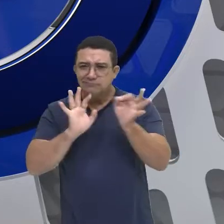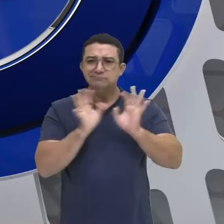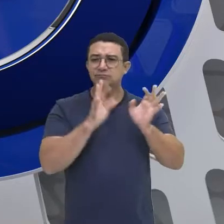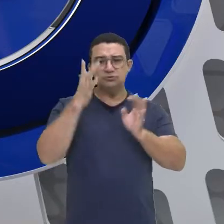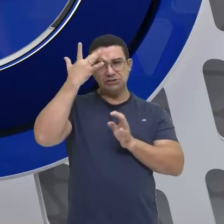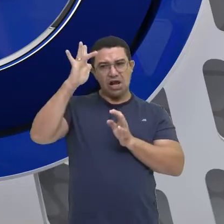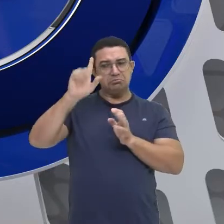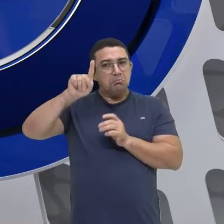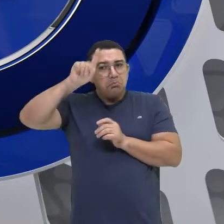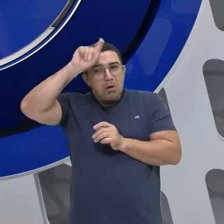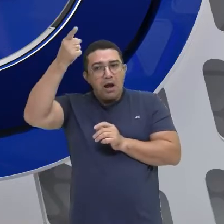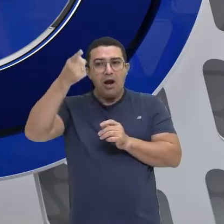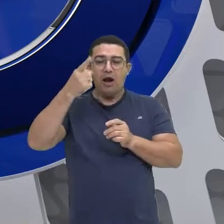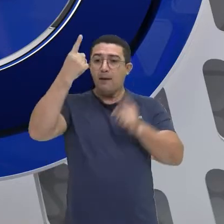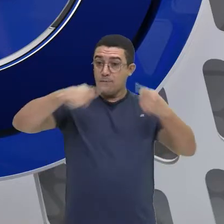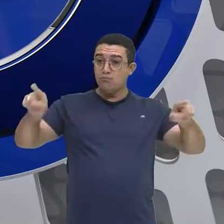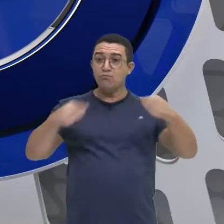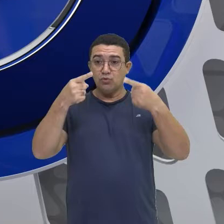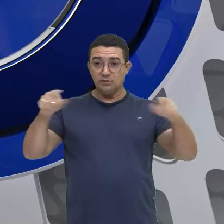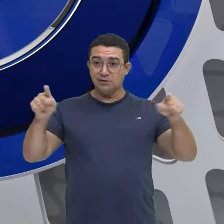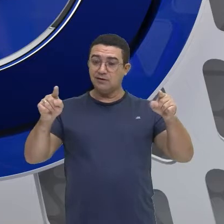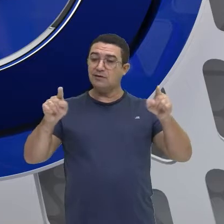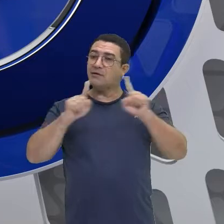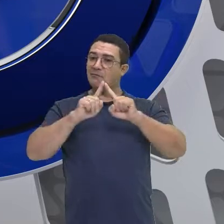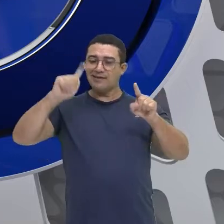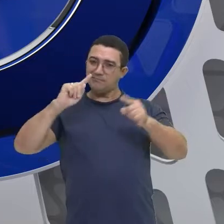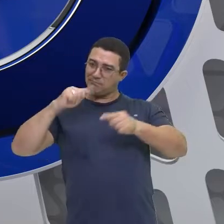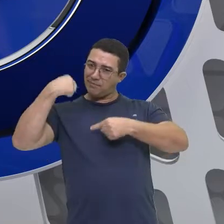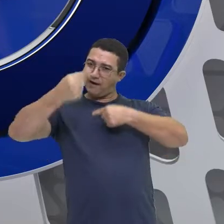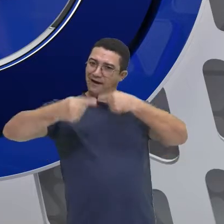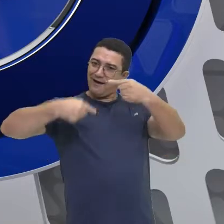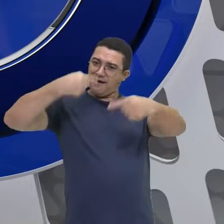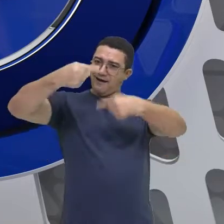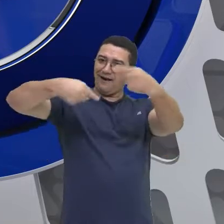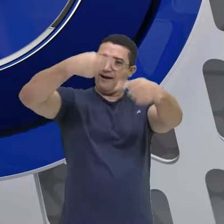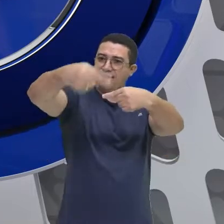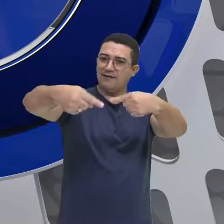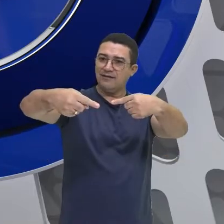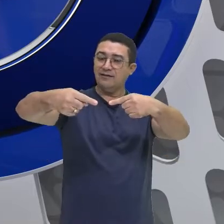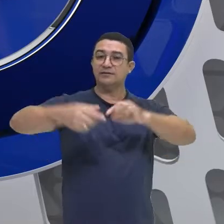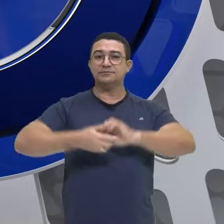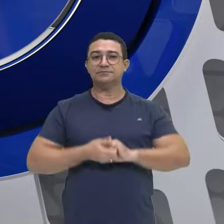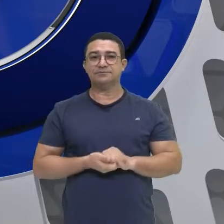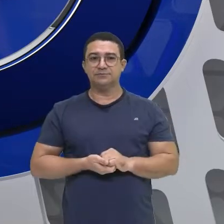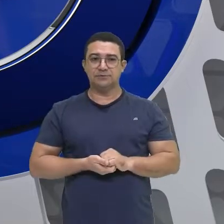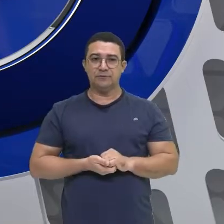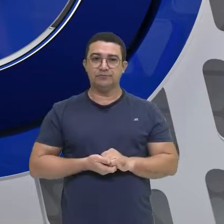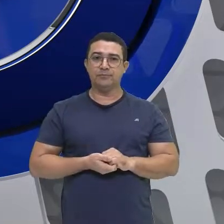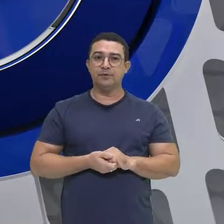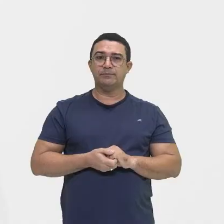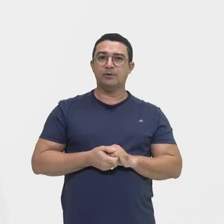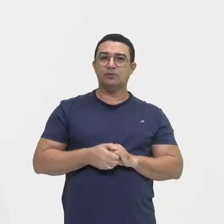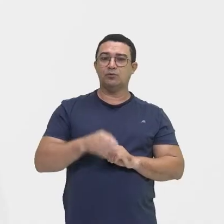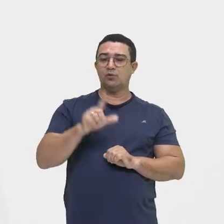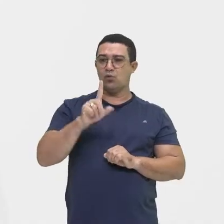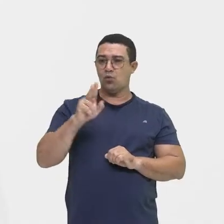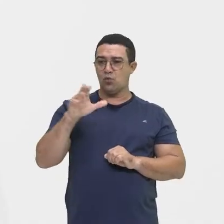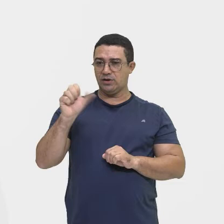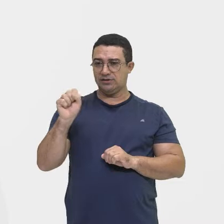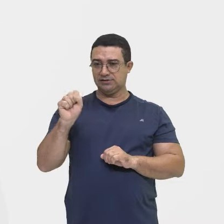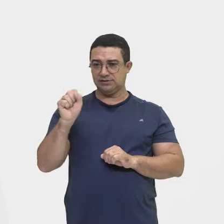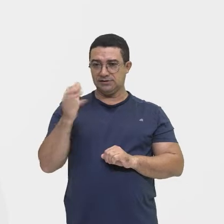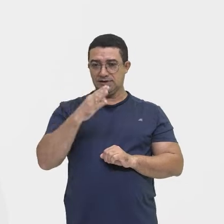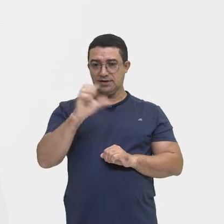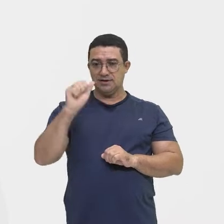de quem criou, de quem elaborou, e ela é passada, né? Para Luiz Câmara Cascudo, é possível interpretar a cultura popular